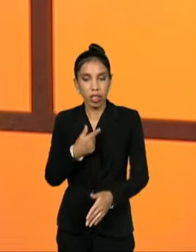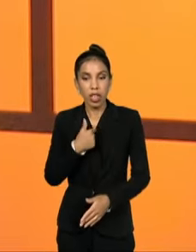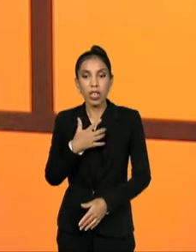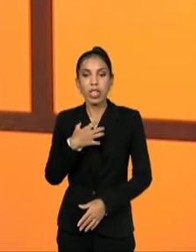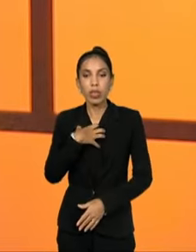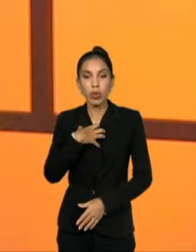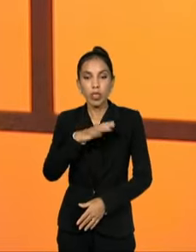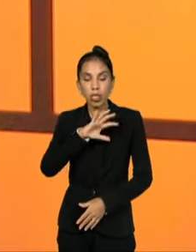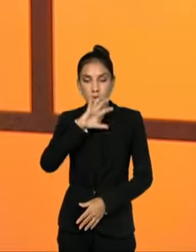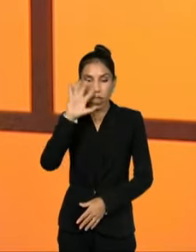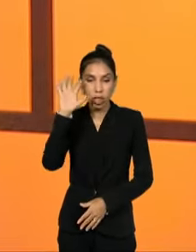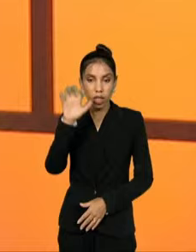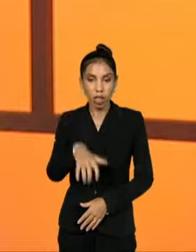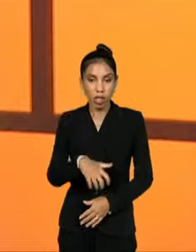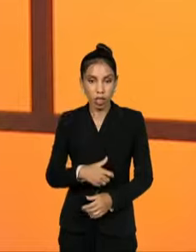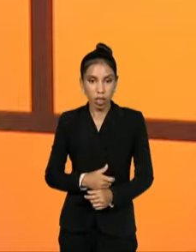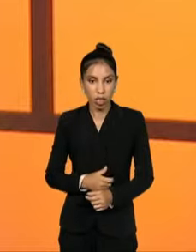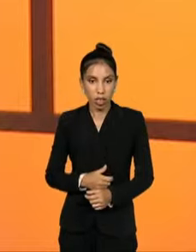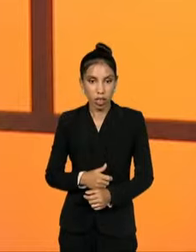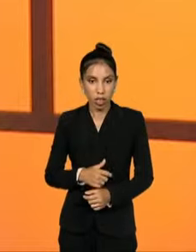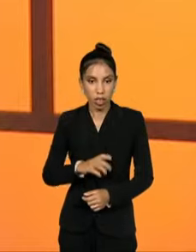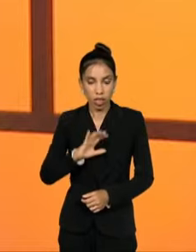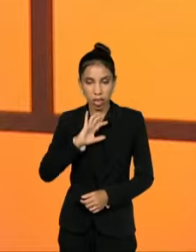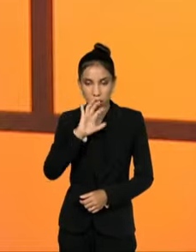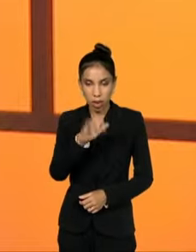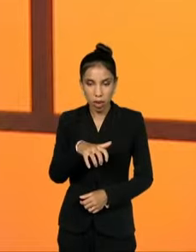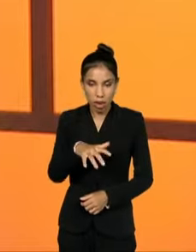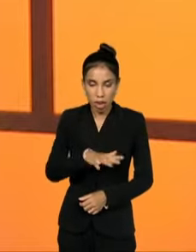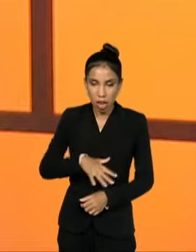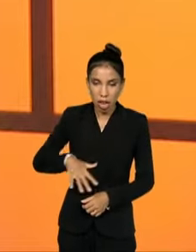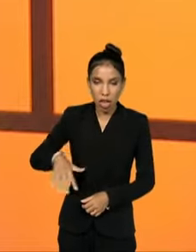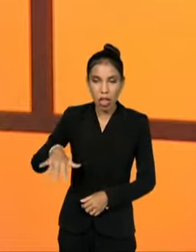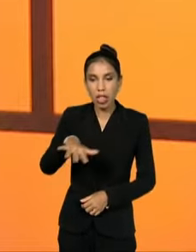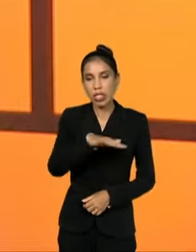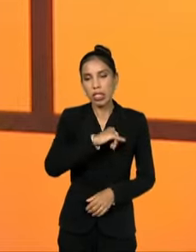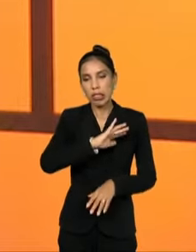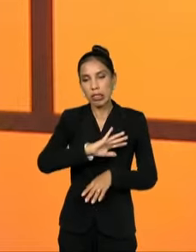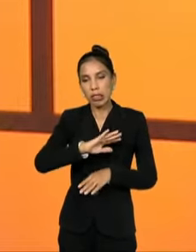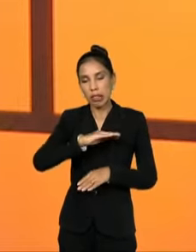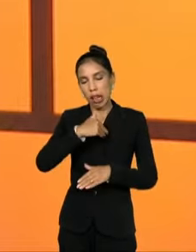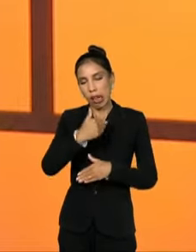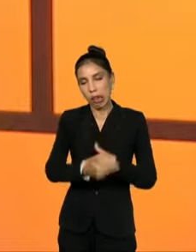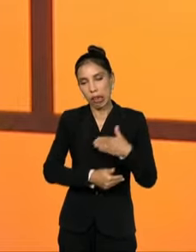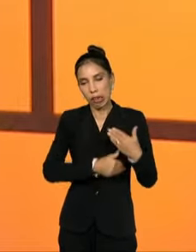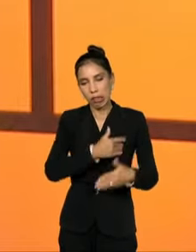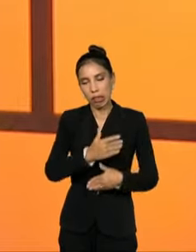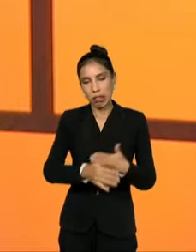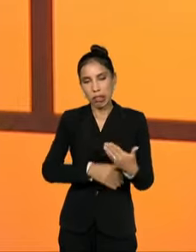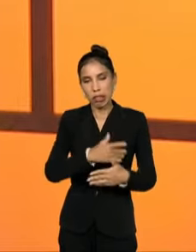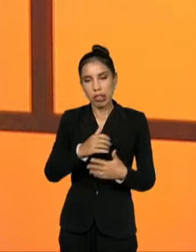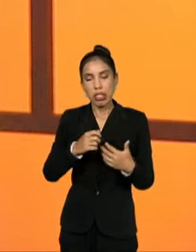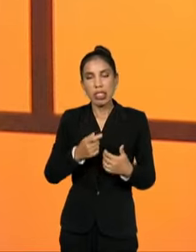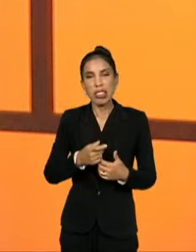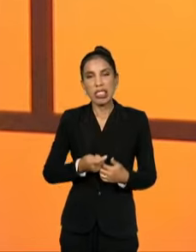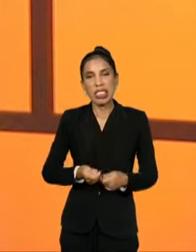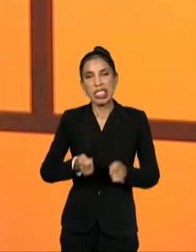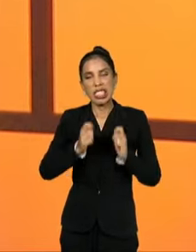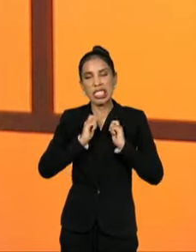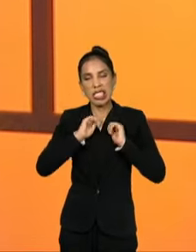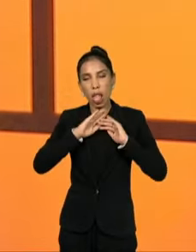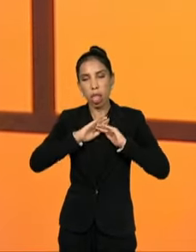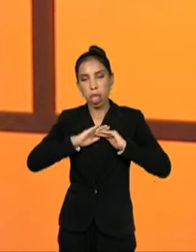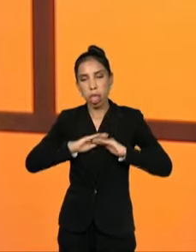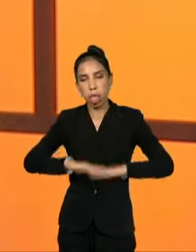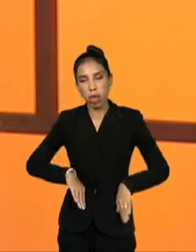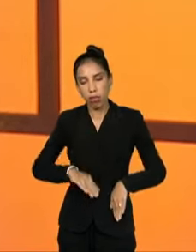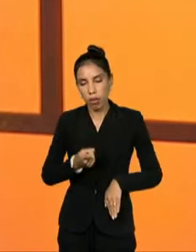o nojo... do bolo doido que vai se formando e que dá uma desesperança. A